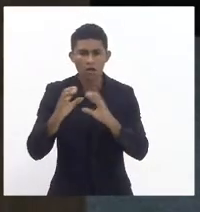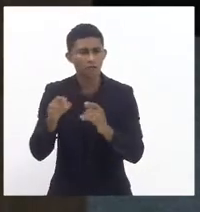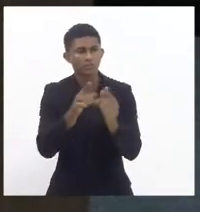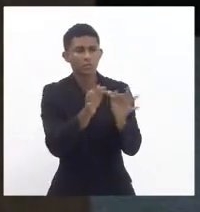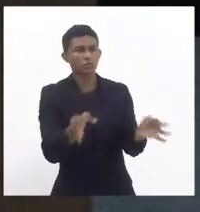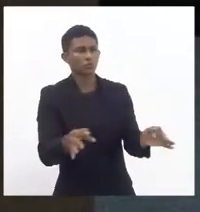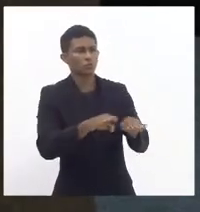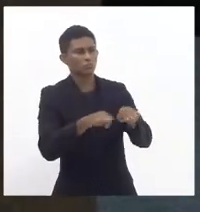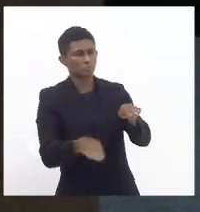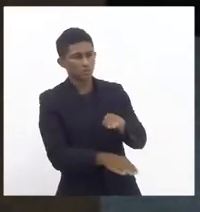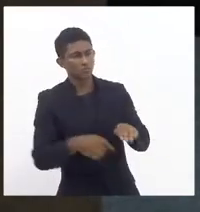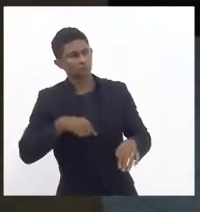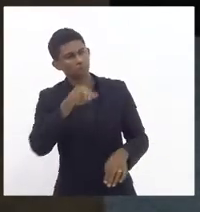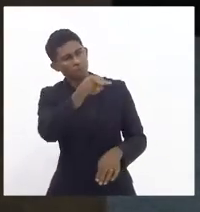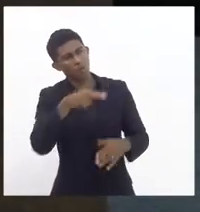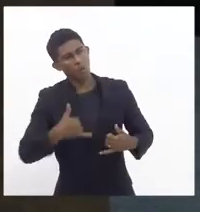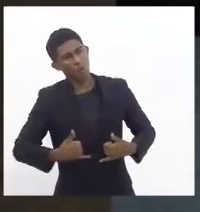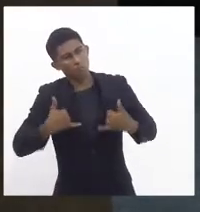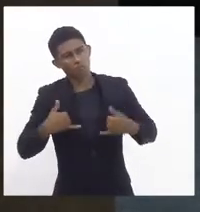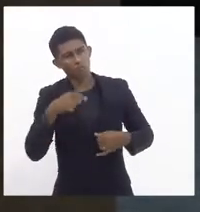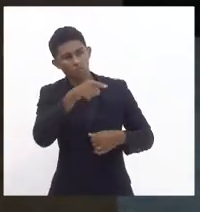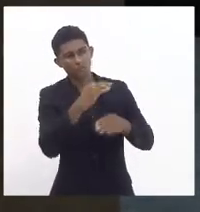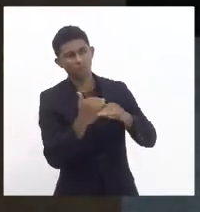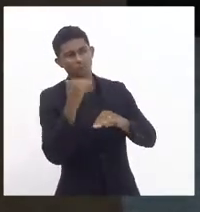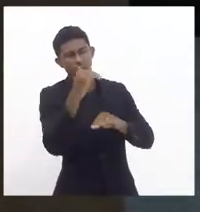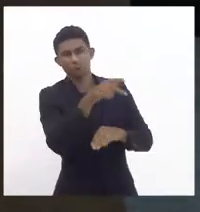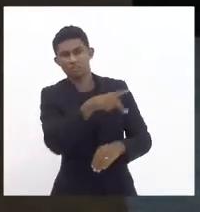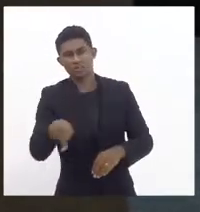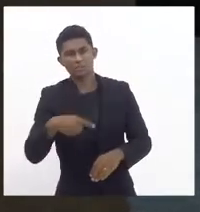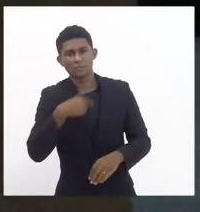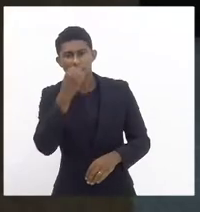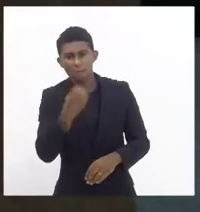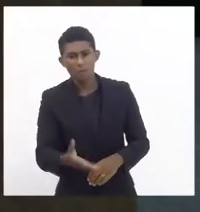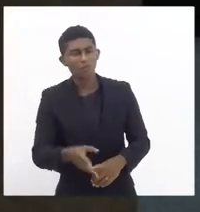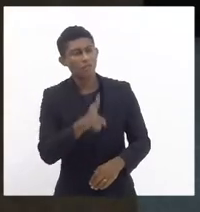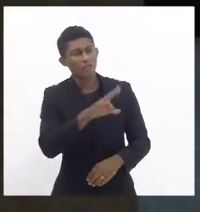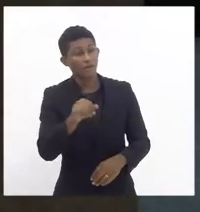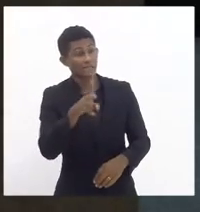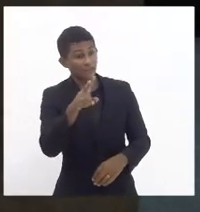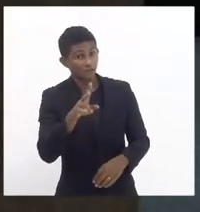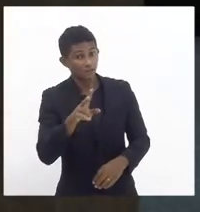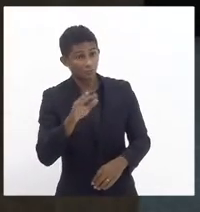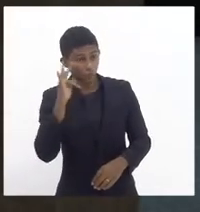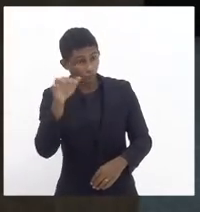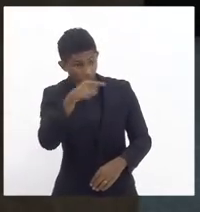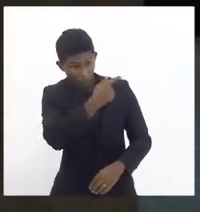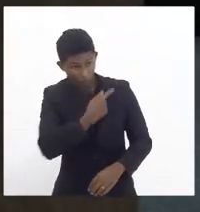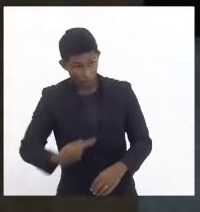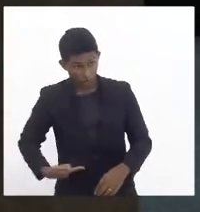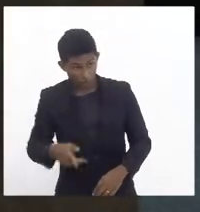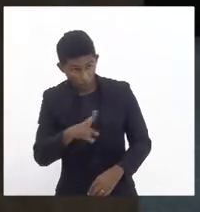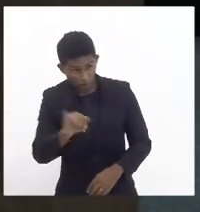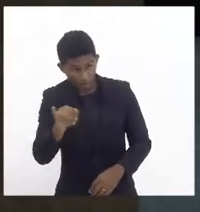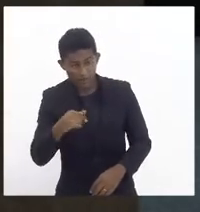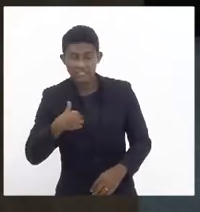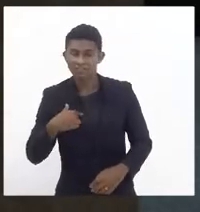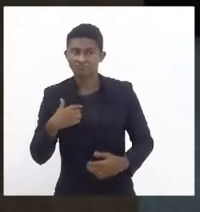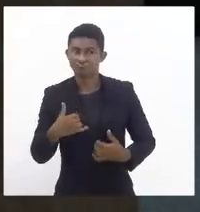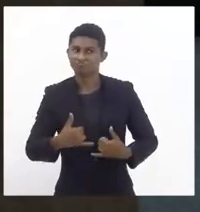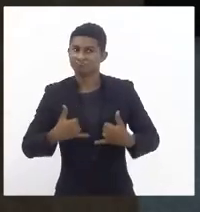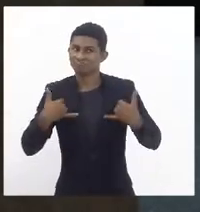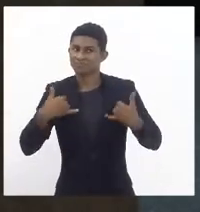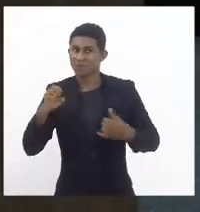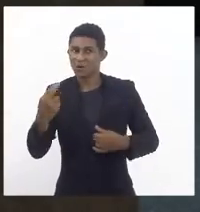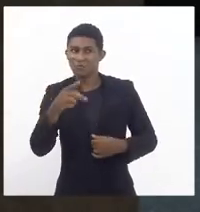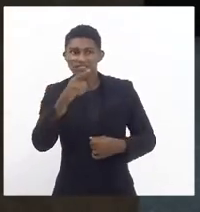todos os segmentos aquela casa Tenho muito orgulho se você aqui o meu presidente nós vai me Honrar muito se você seja Governador muito ou se